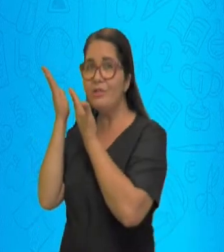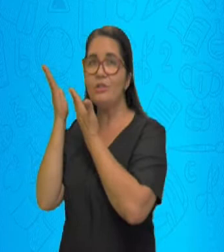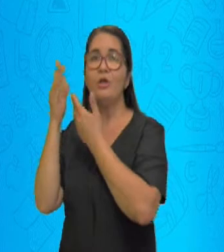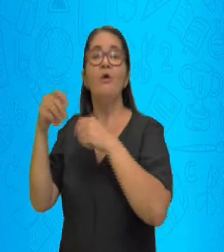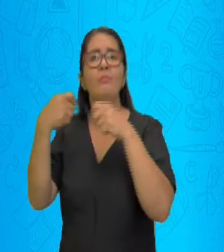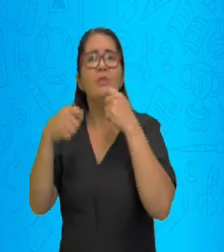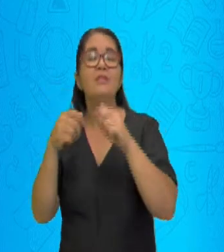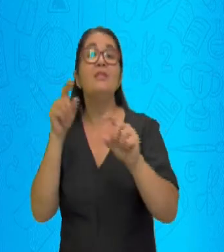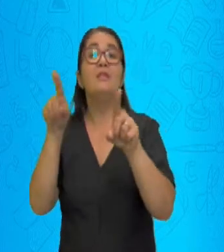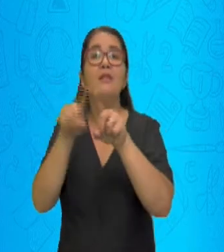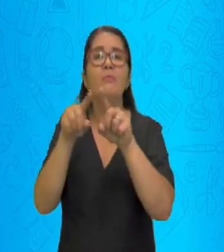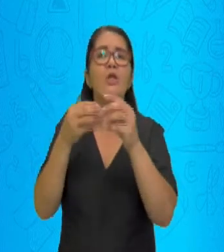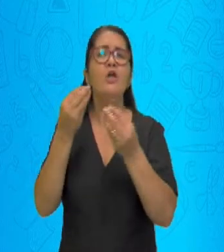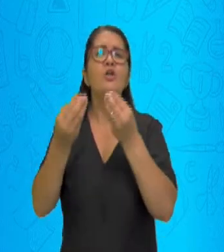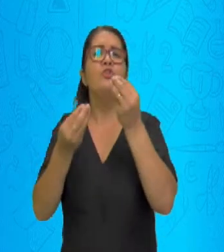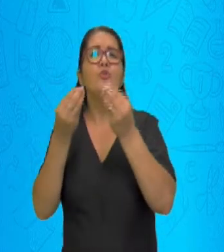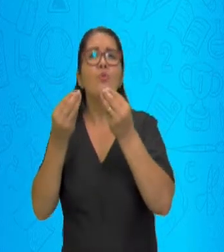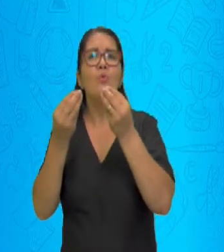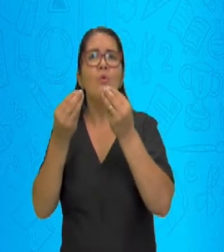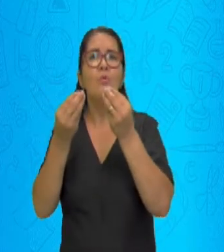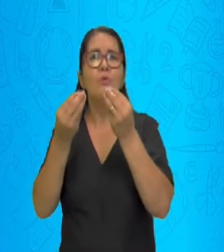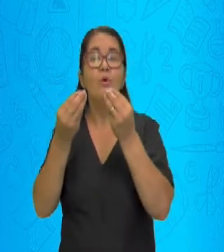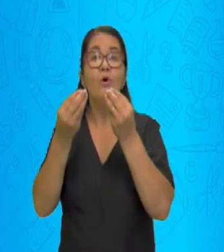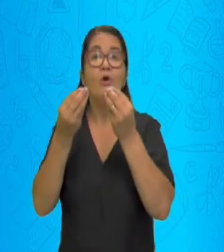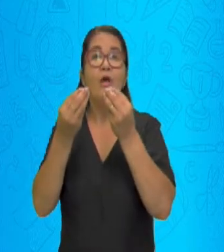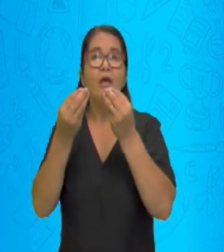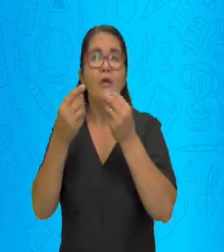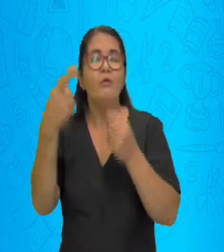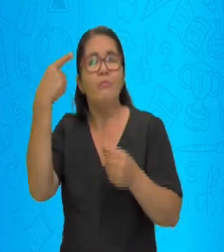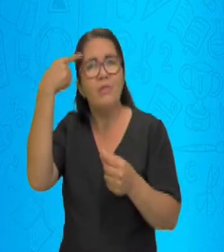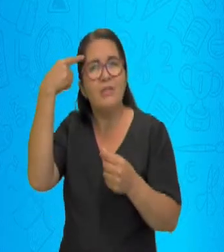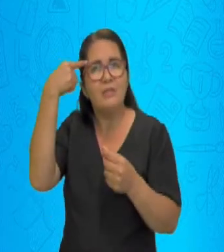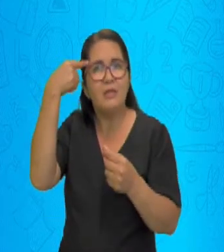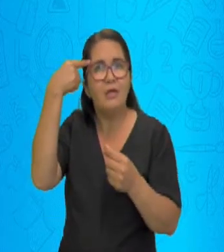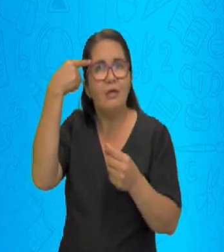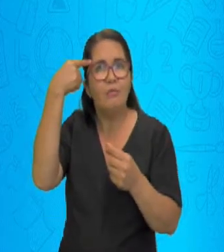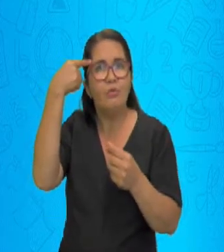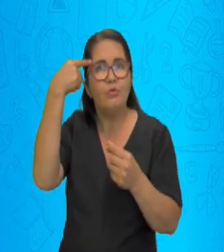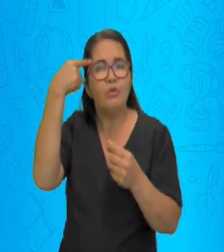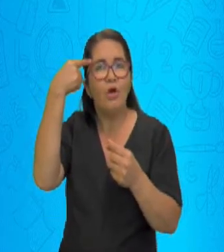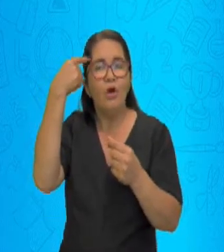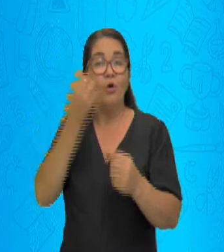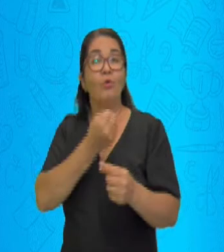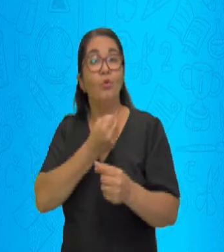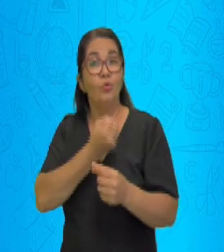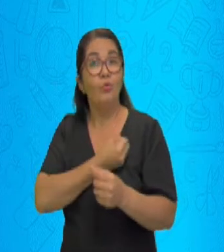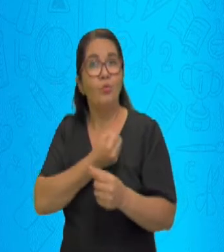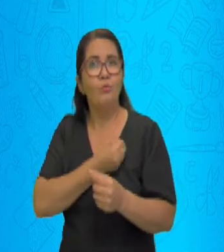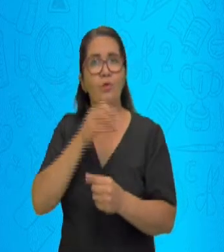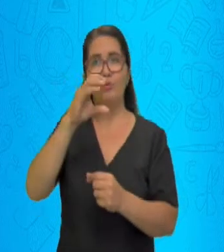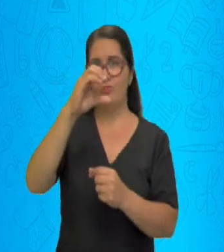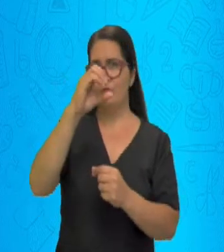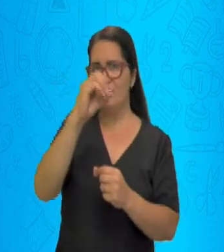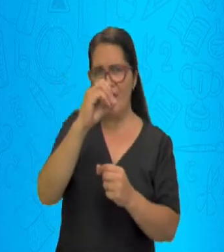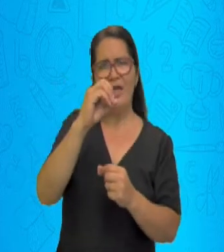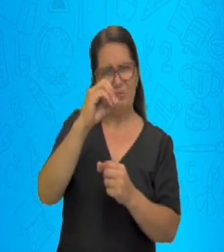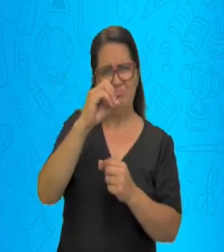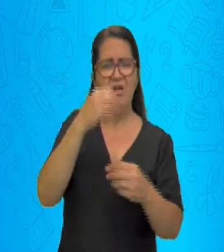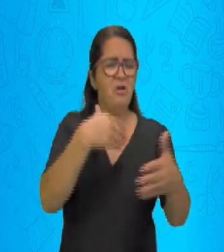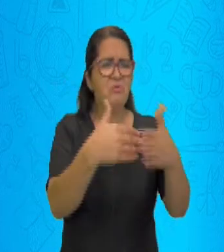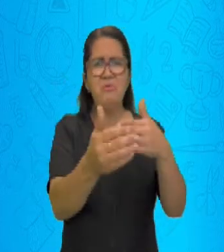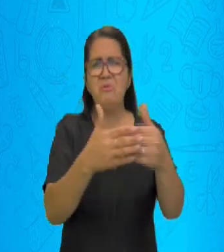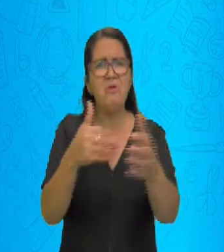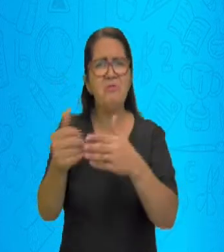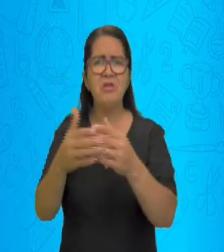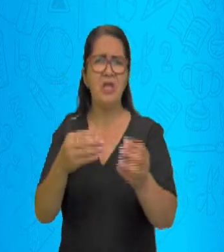neutro. O elemento neutro é o número 0. Então, se eu pegar qualquer número e somar com o 0, nós